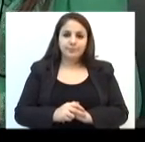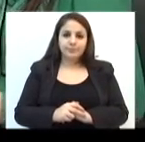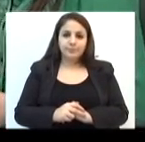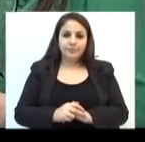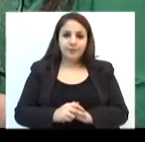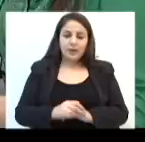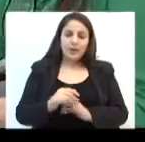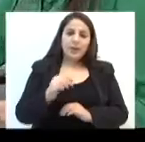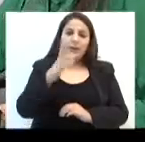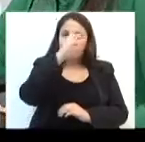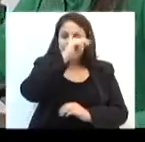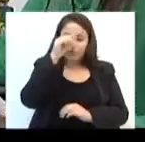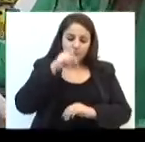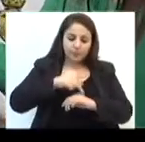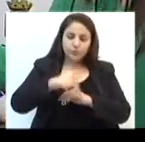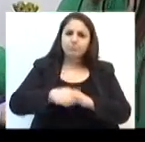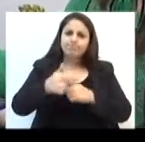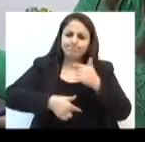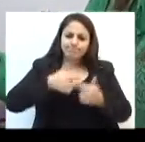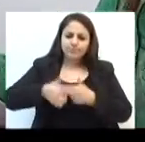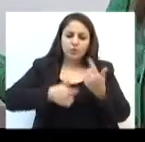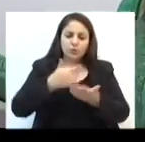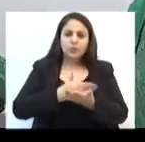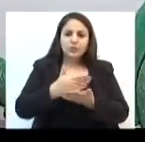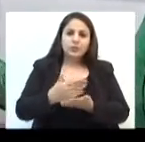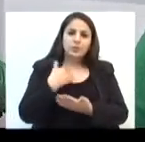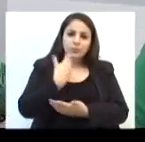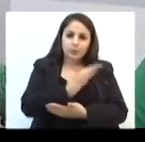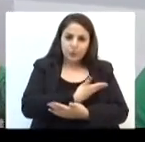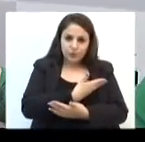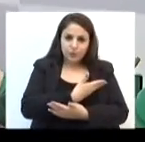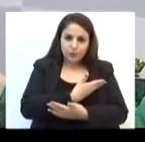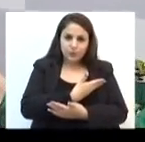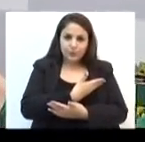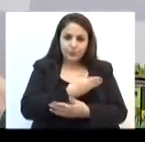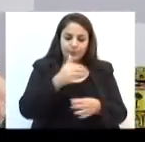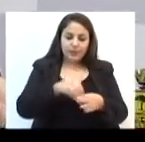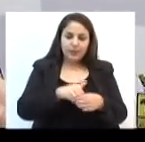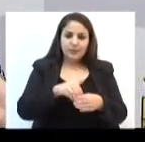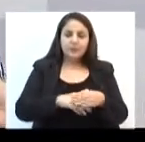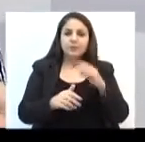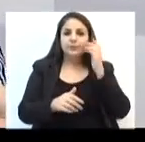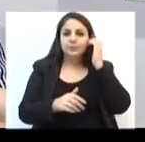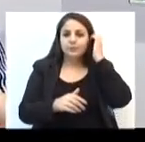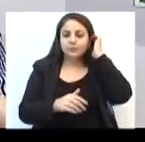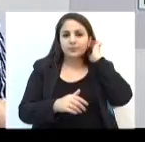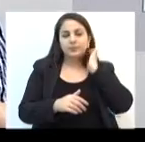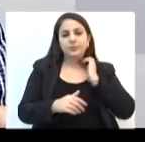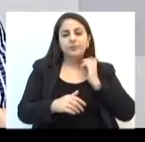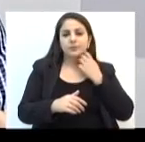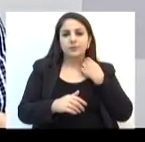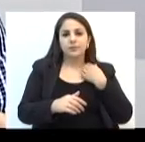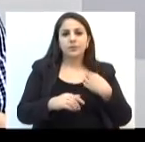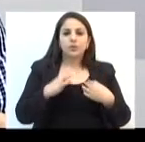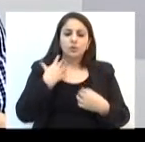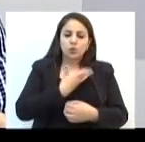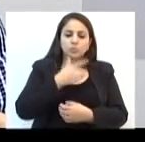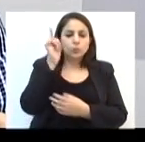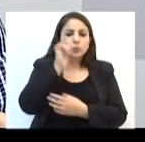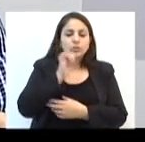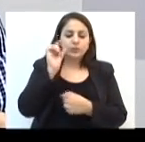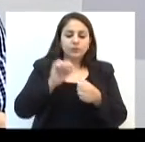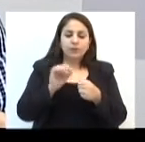está trabalhando já desde o início do nosso mandato, em 2013, para que